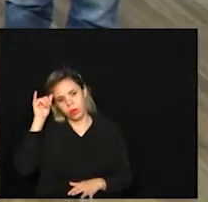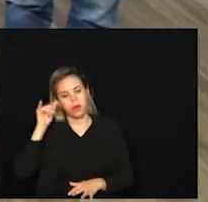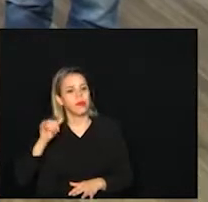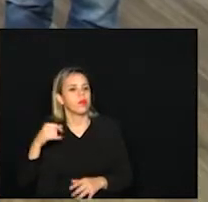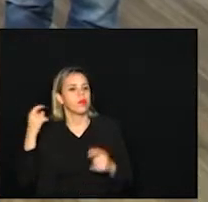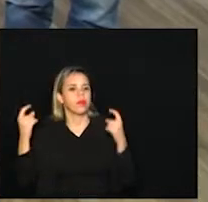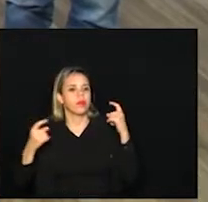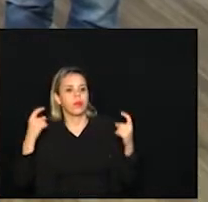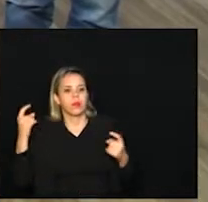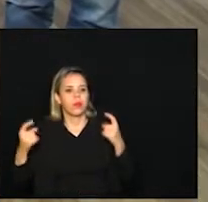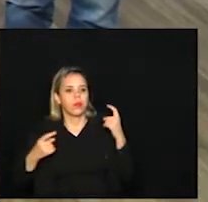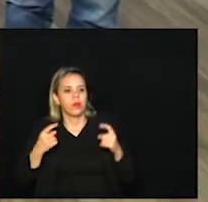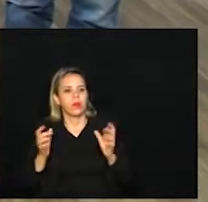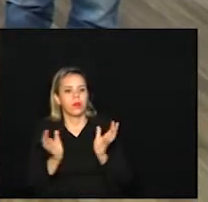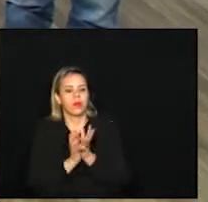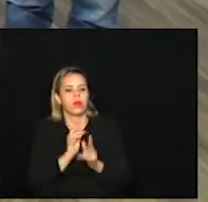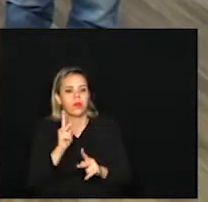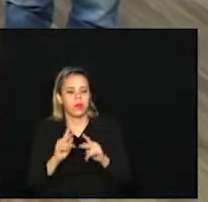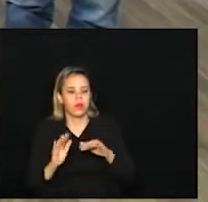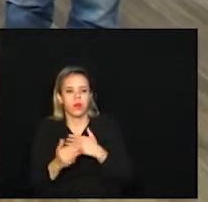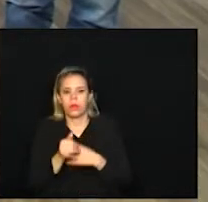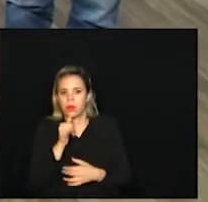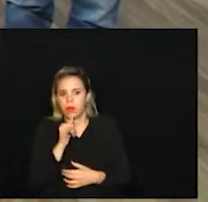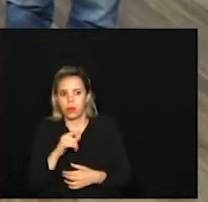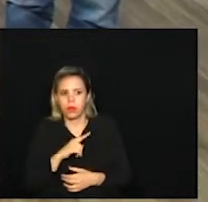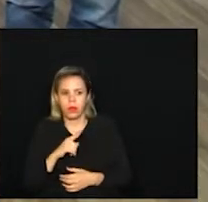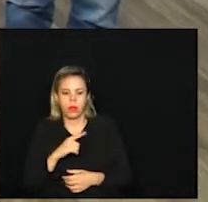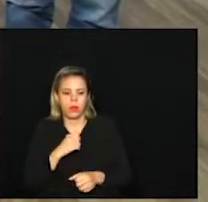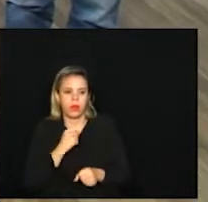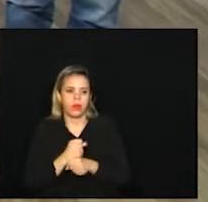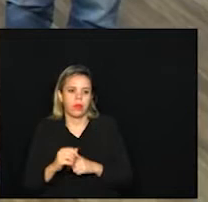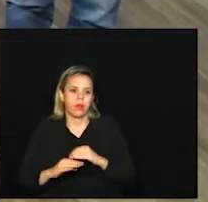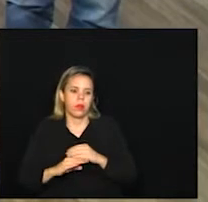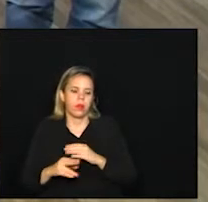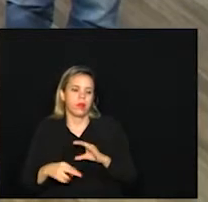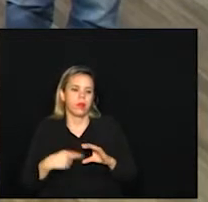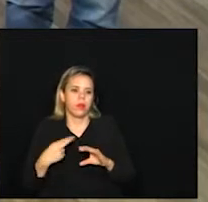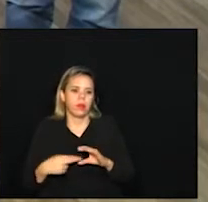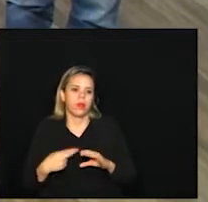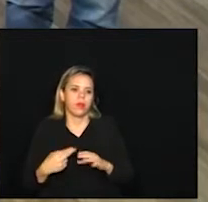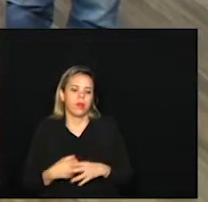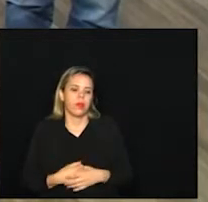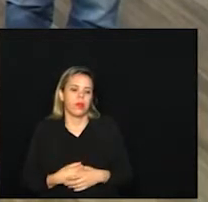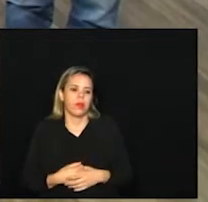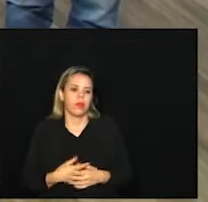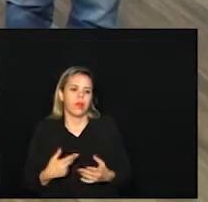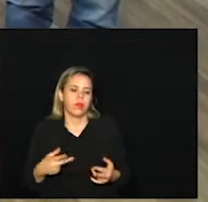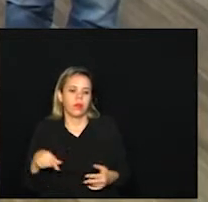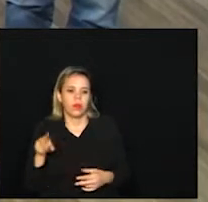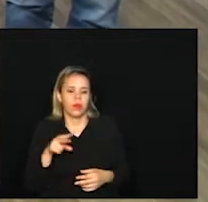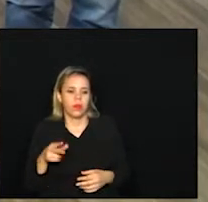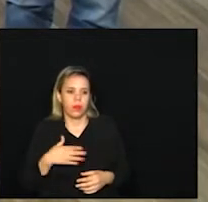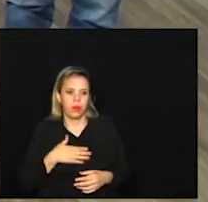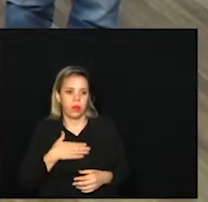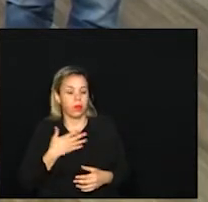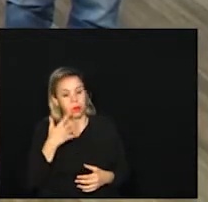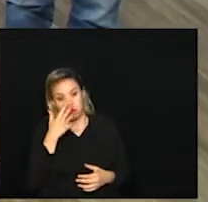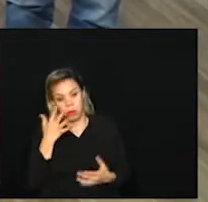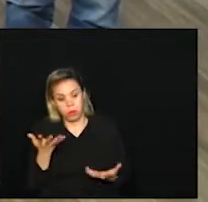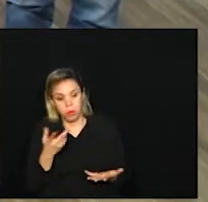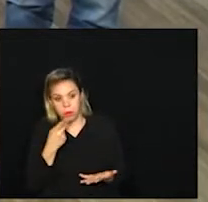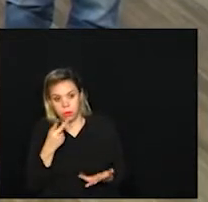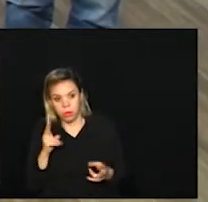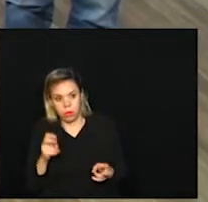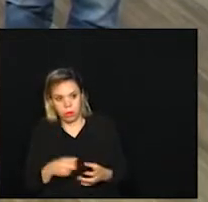essa preocupação da comunidade por exemplo e ter uma pavimentação ecológica é algo que o surpreendeu eu